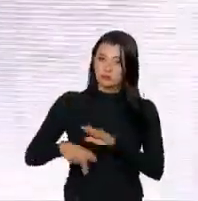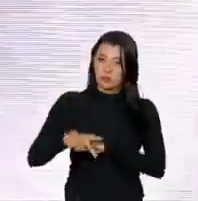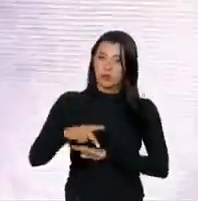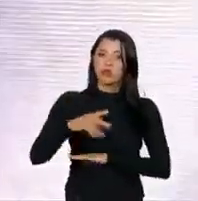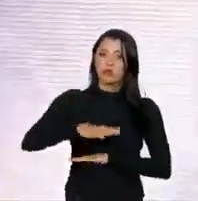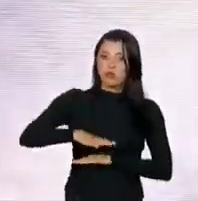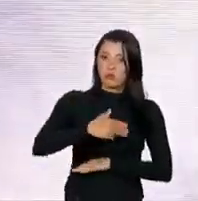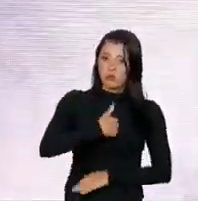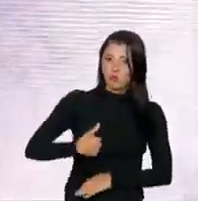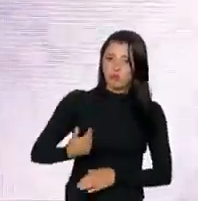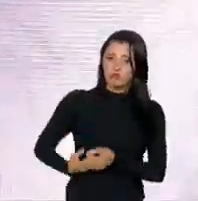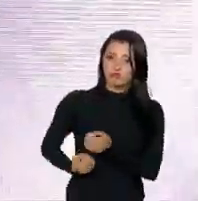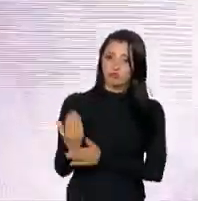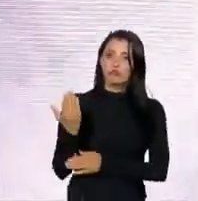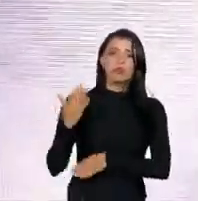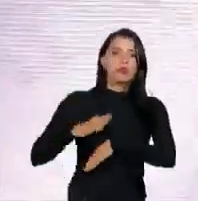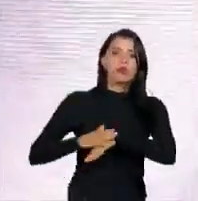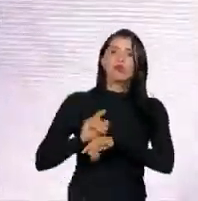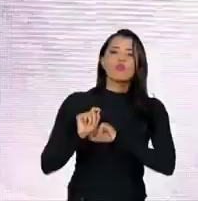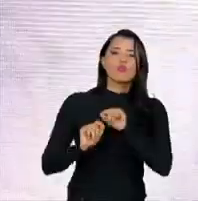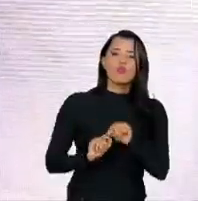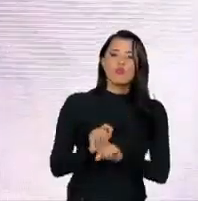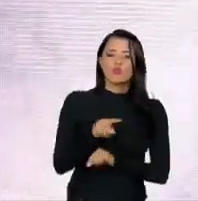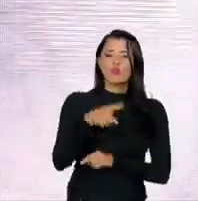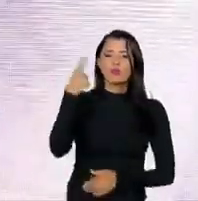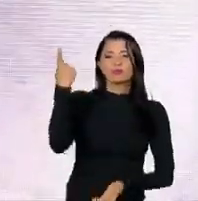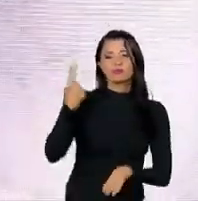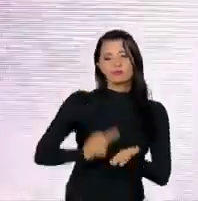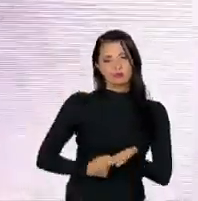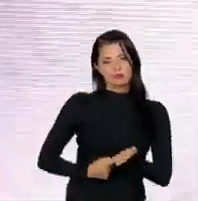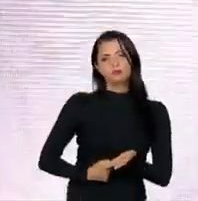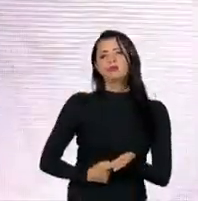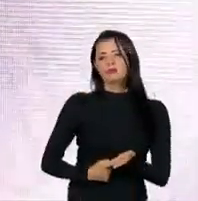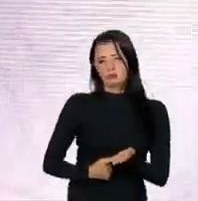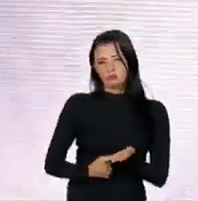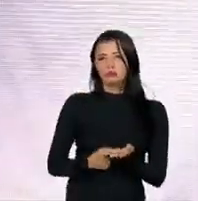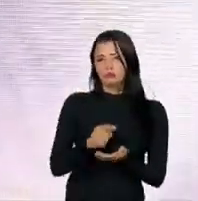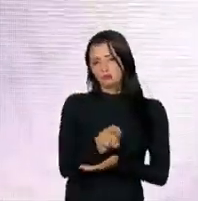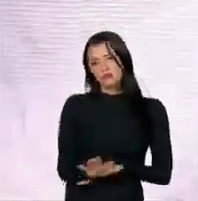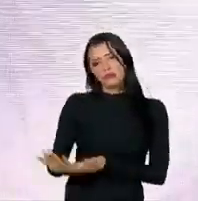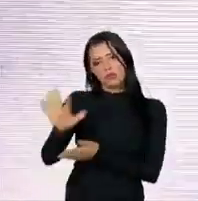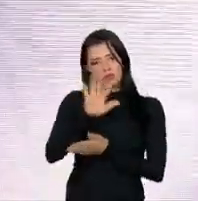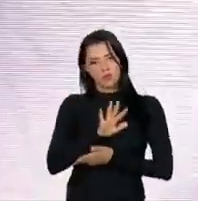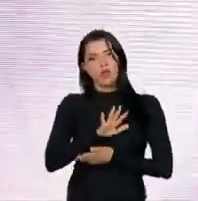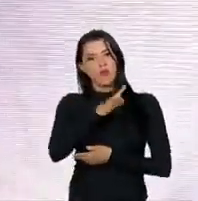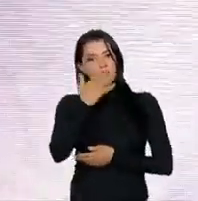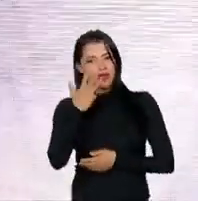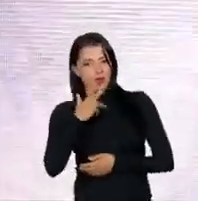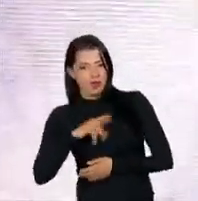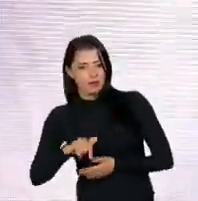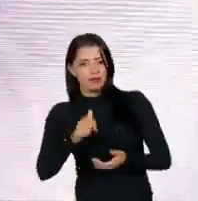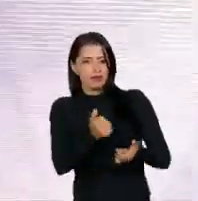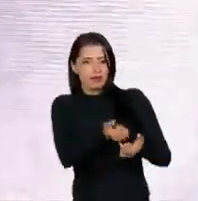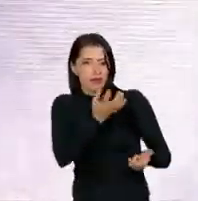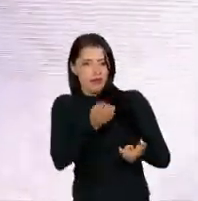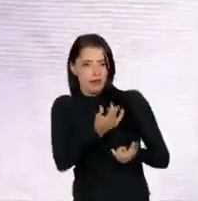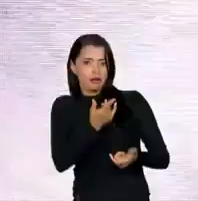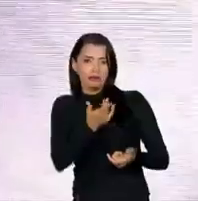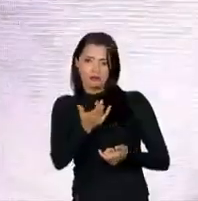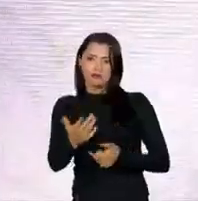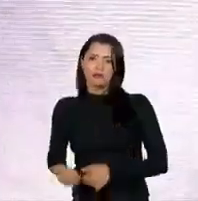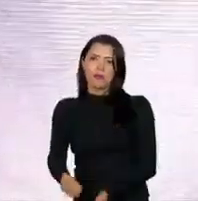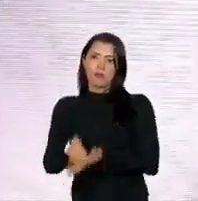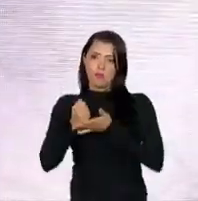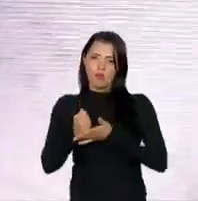nós construímos foi esse compromisso nacional Criança Alfabetizada. Uma decisão do presidente da